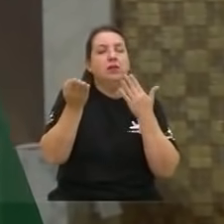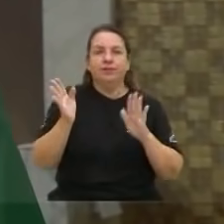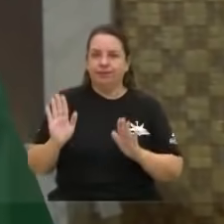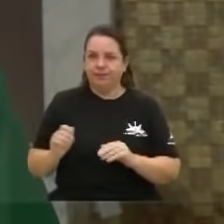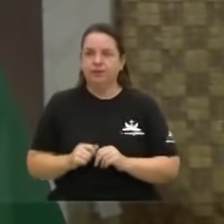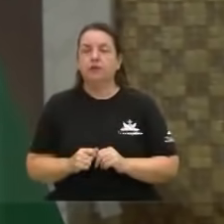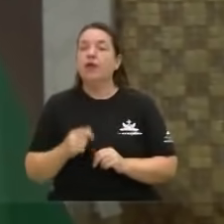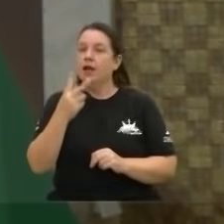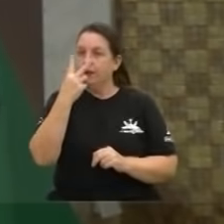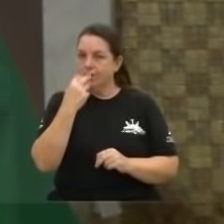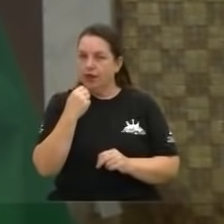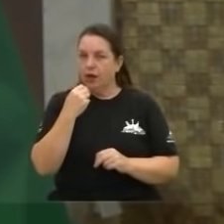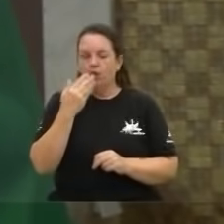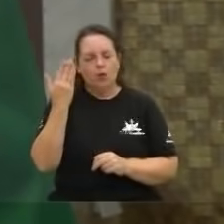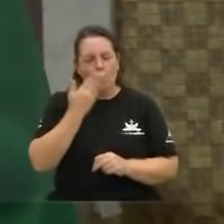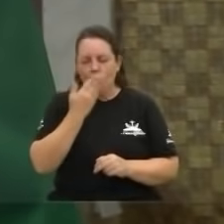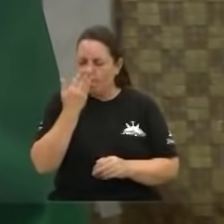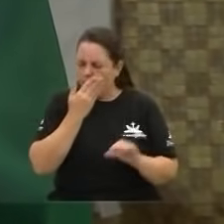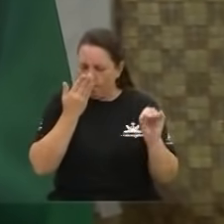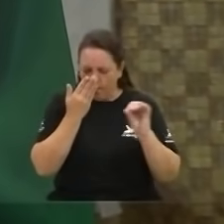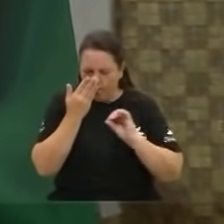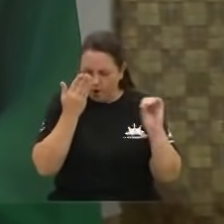Cego, não enxergava.